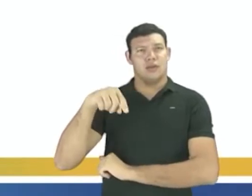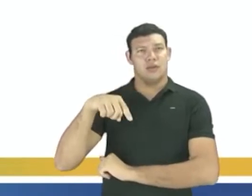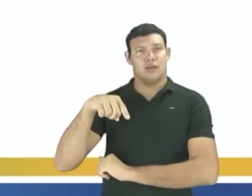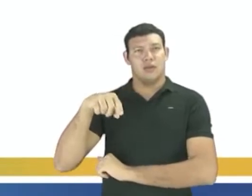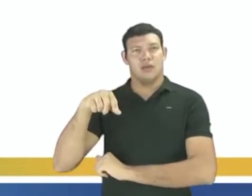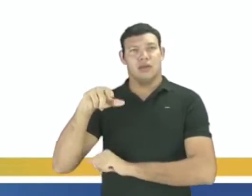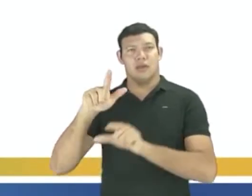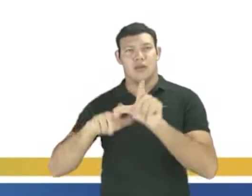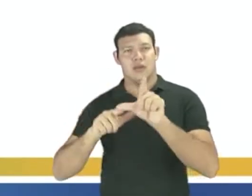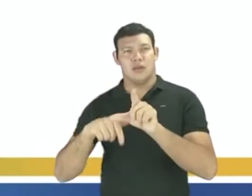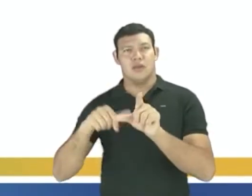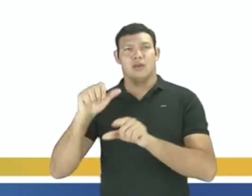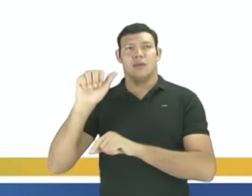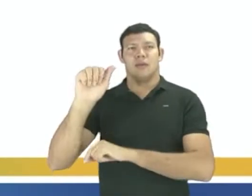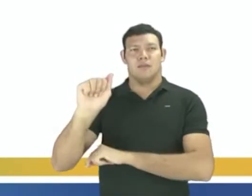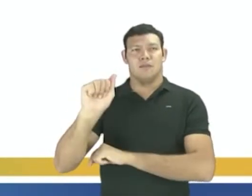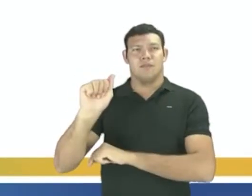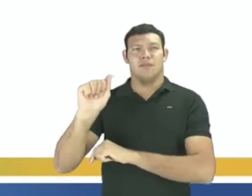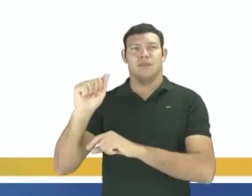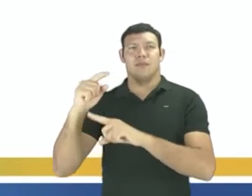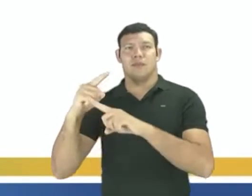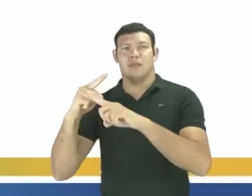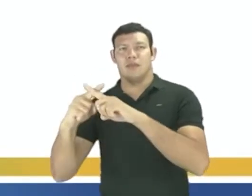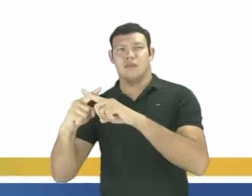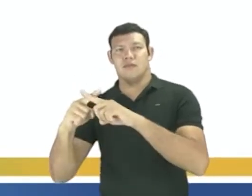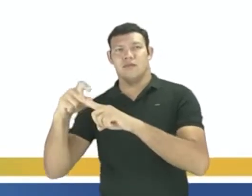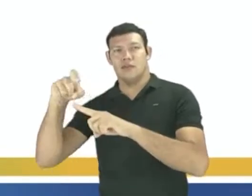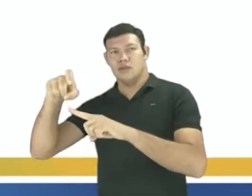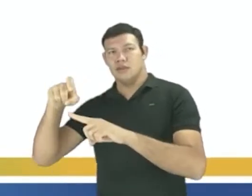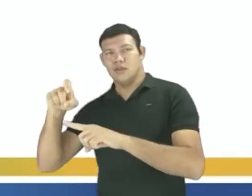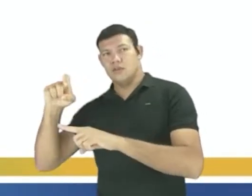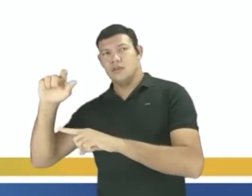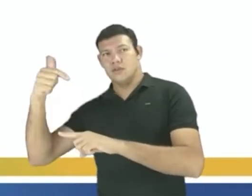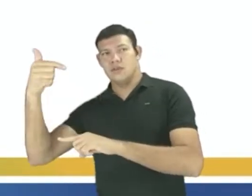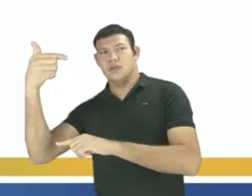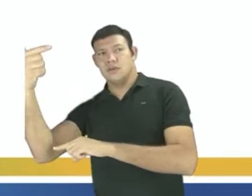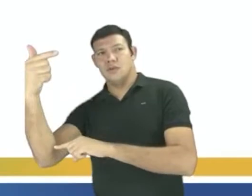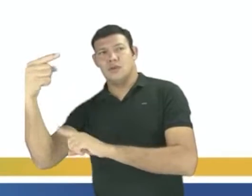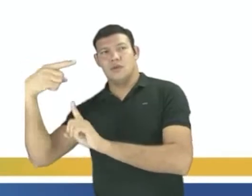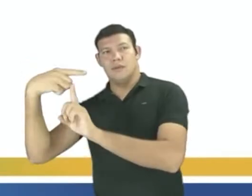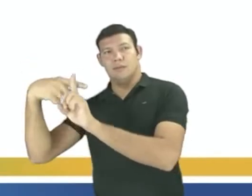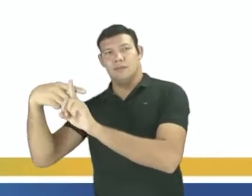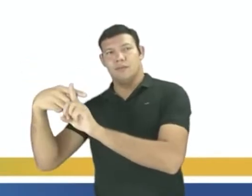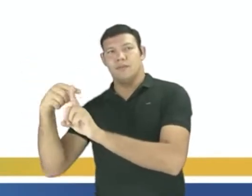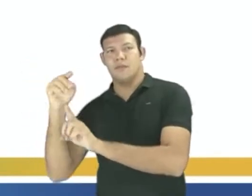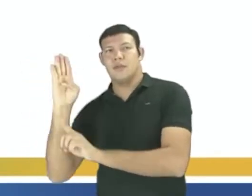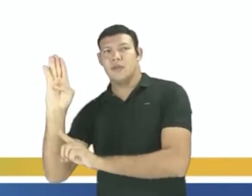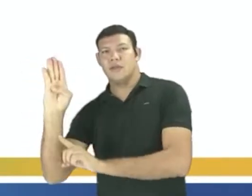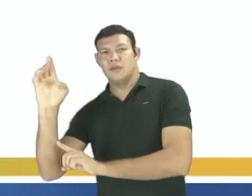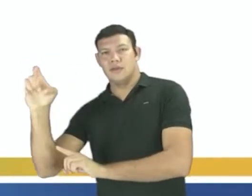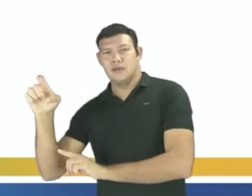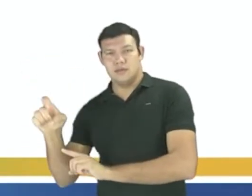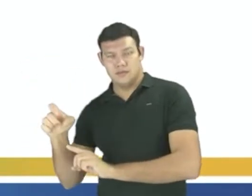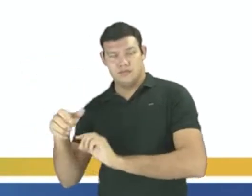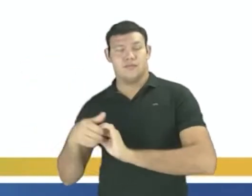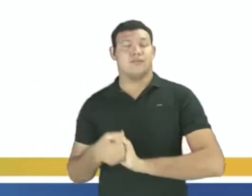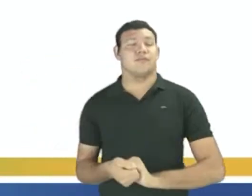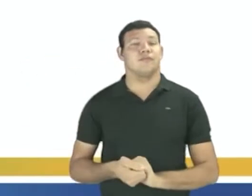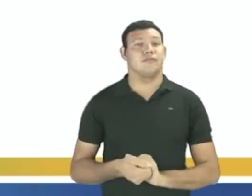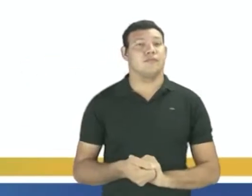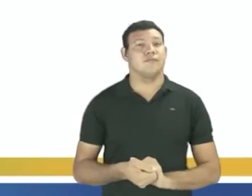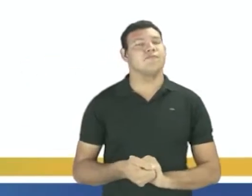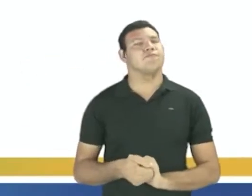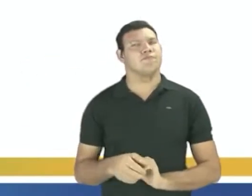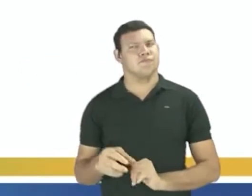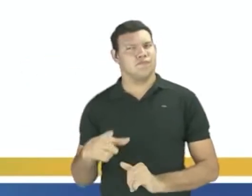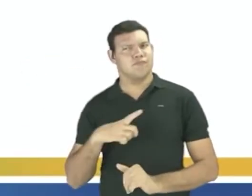bx. Então todos esses elementos dentro do polinômio, ele tem o seu valor ou